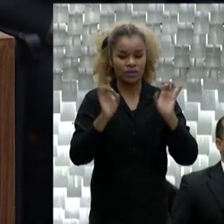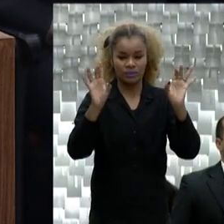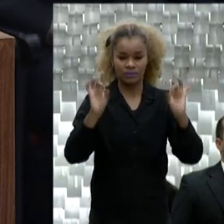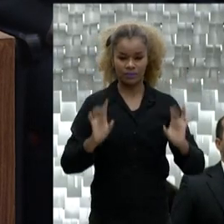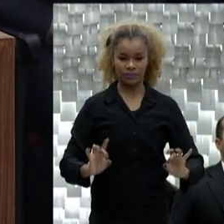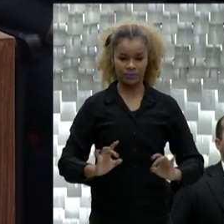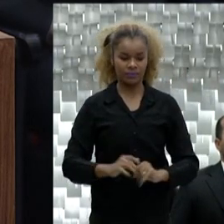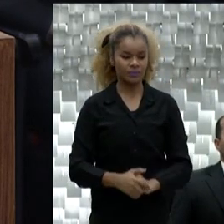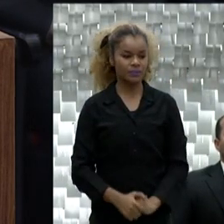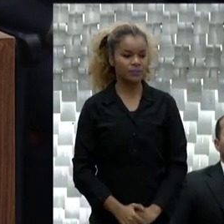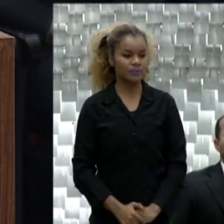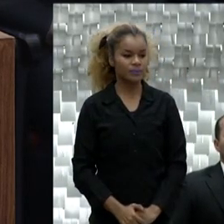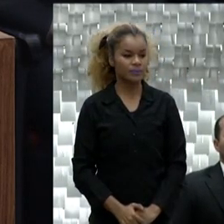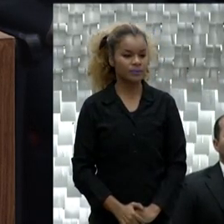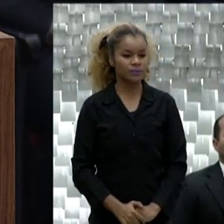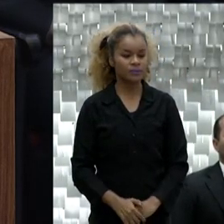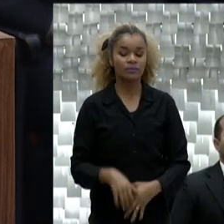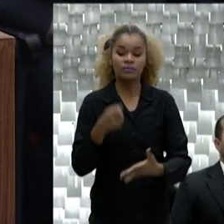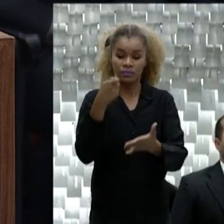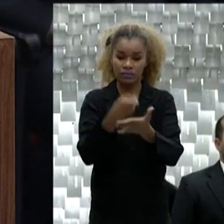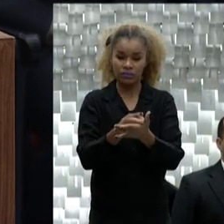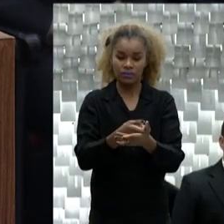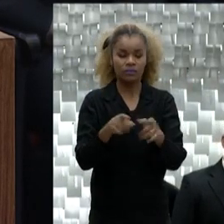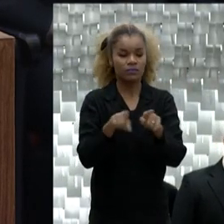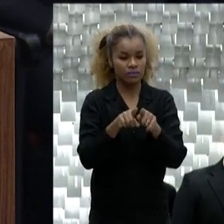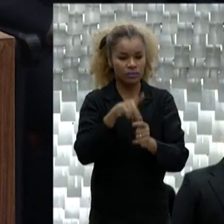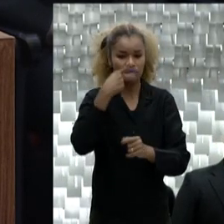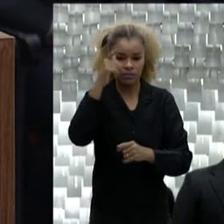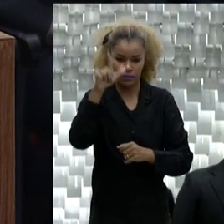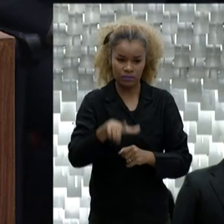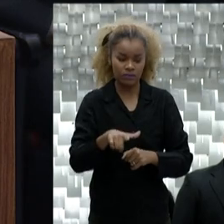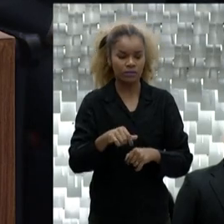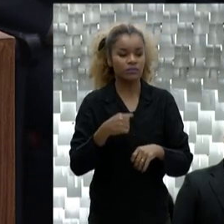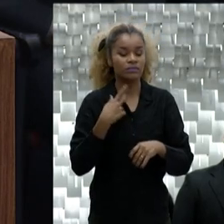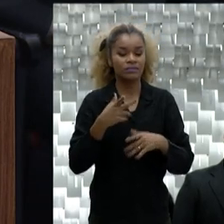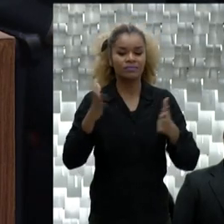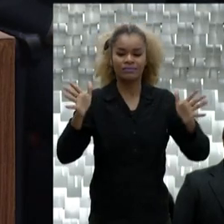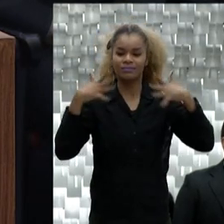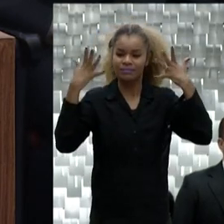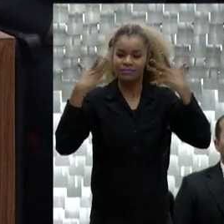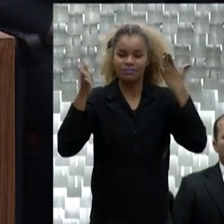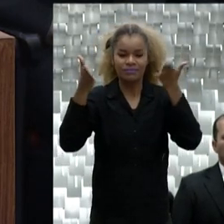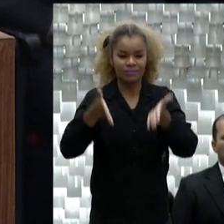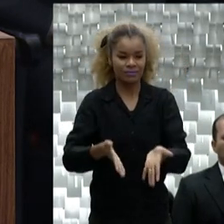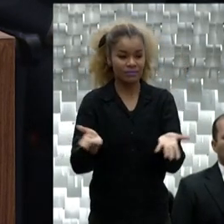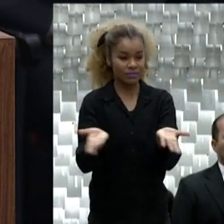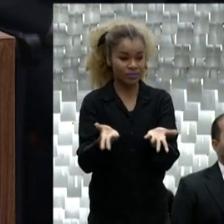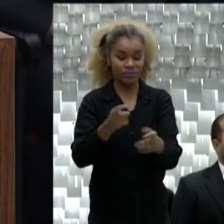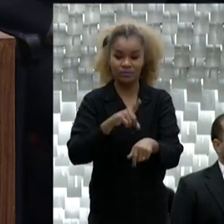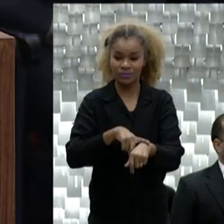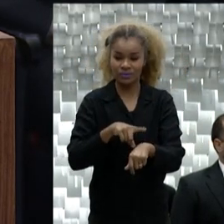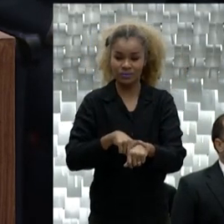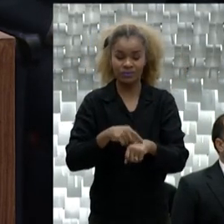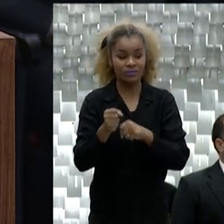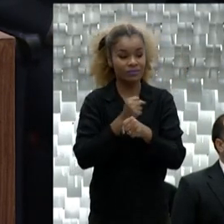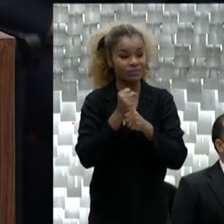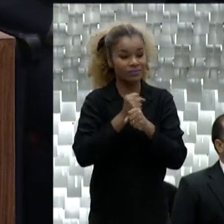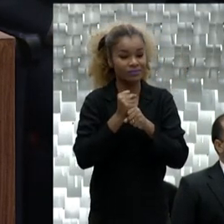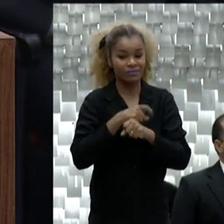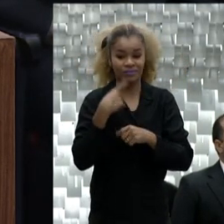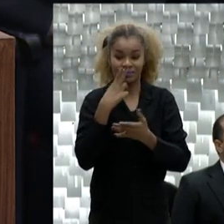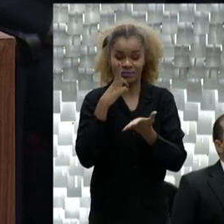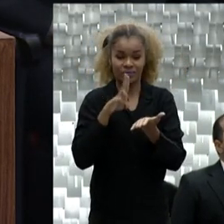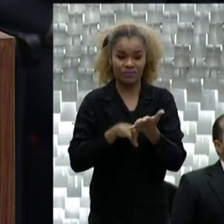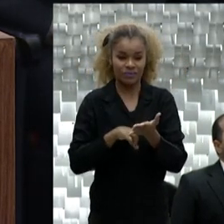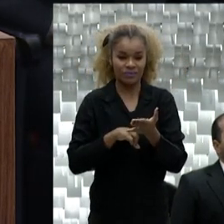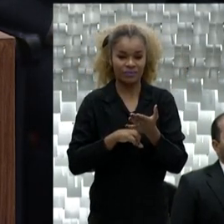especializada. Reafirmo também a satisfação de fazer parte desse momento no ano em que os